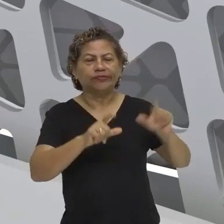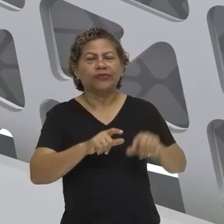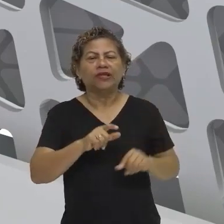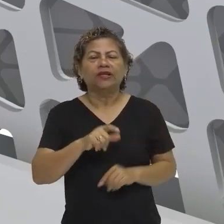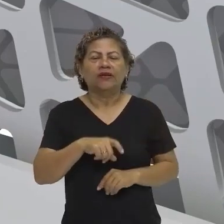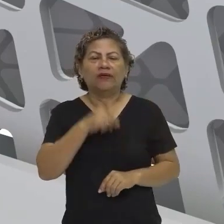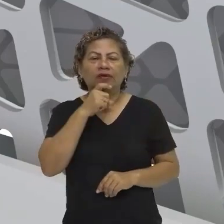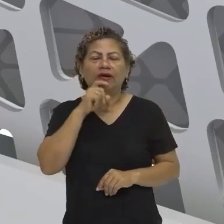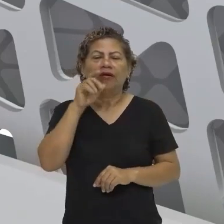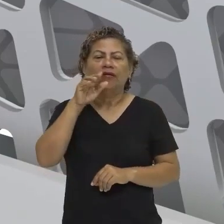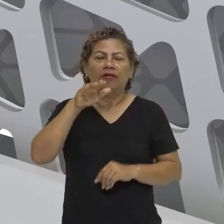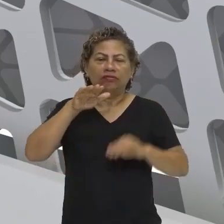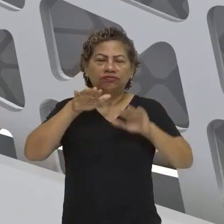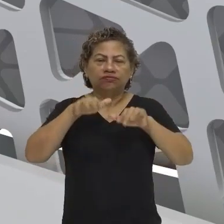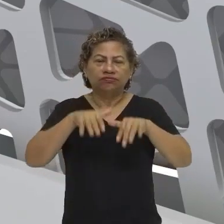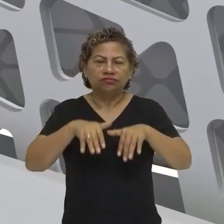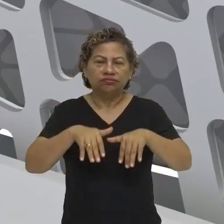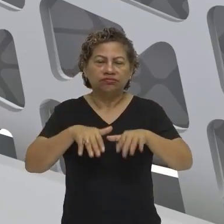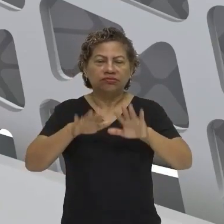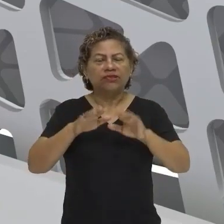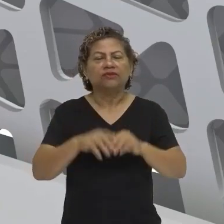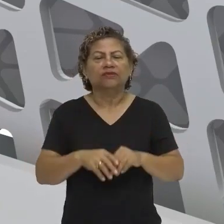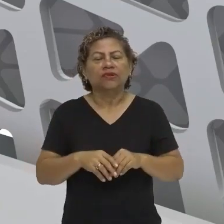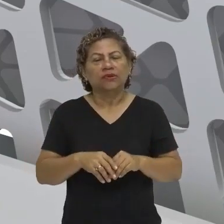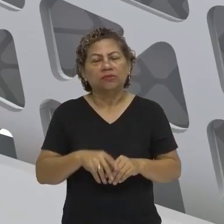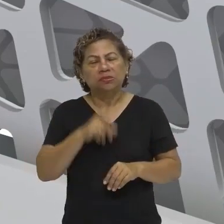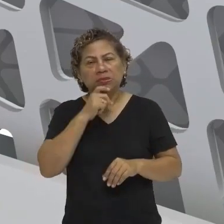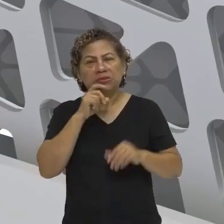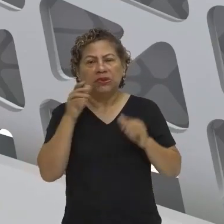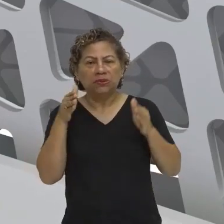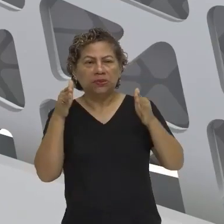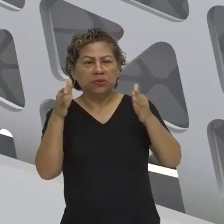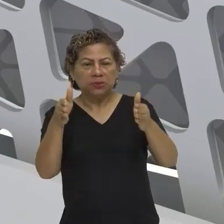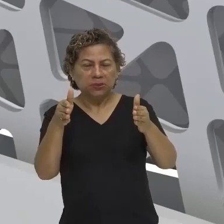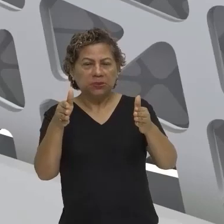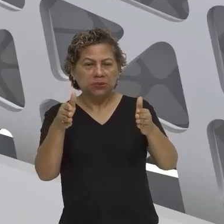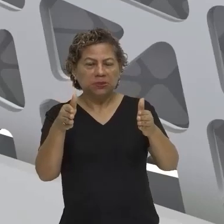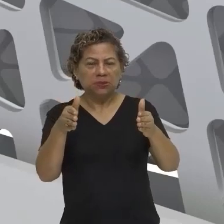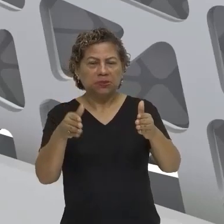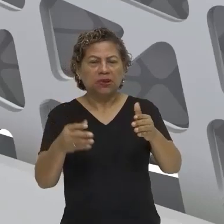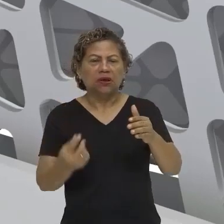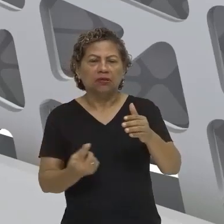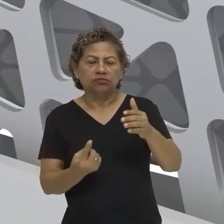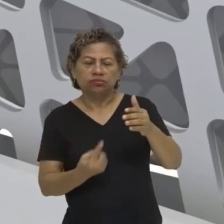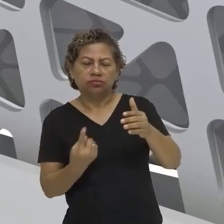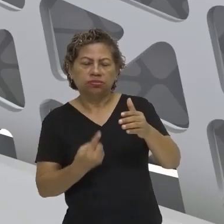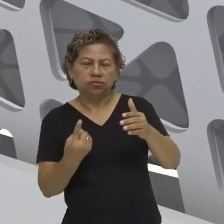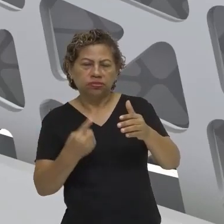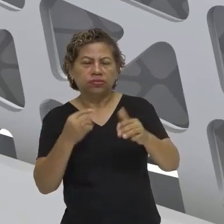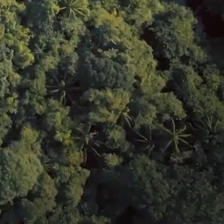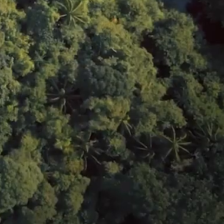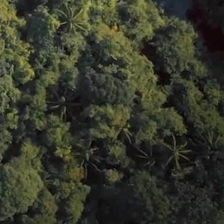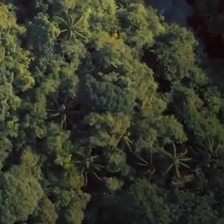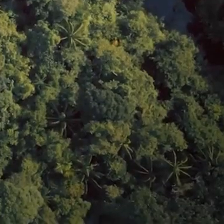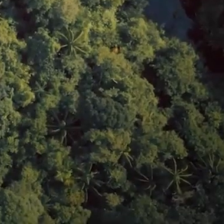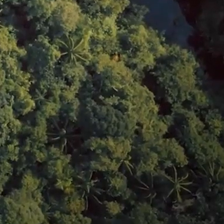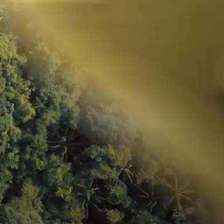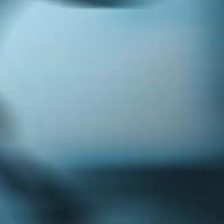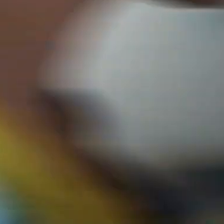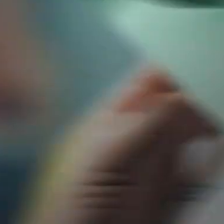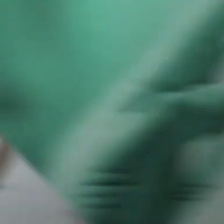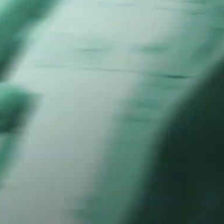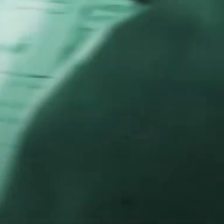A maior parte, né, dos aparelhos funciona então com essa modalidade de energia que é elétrica.